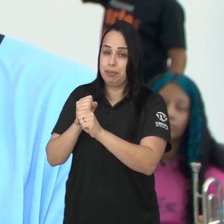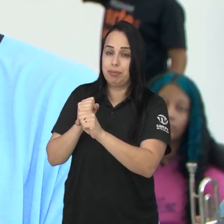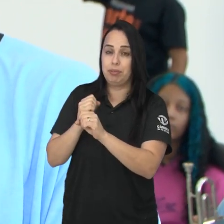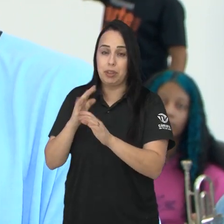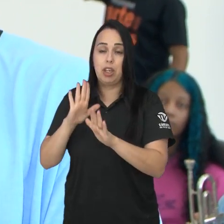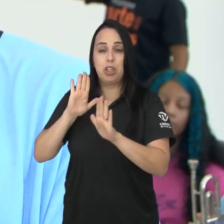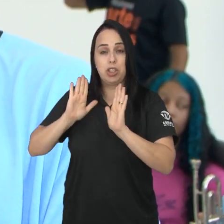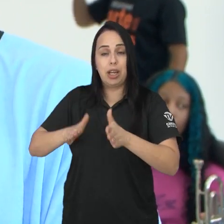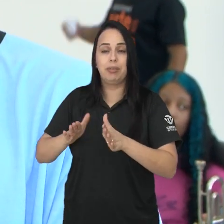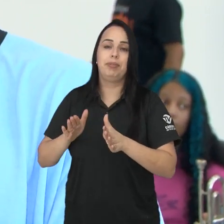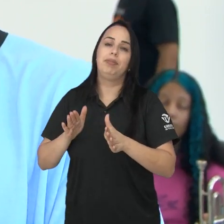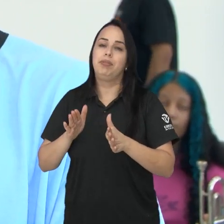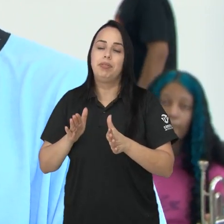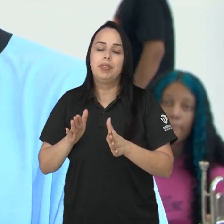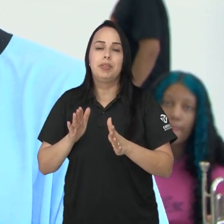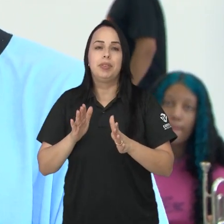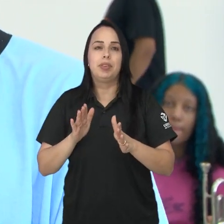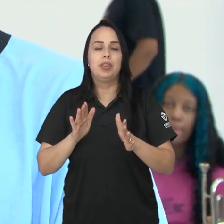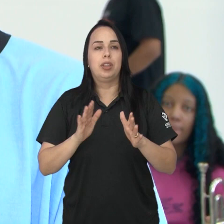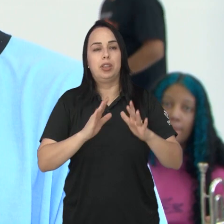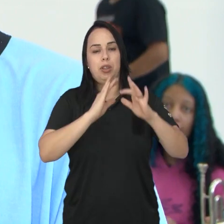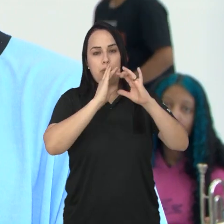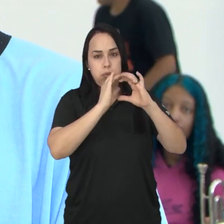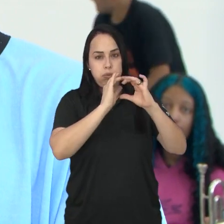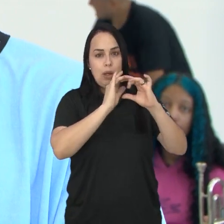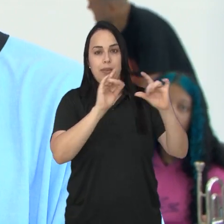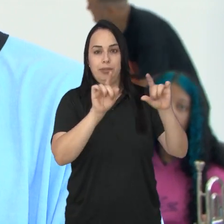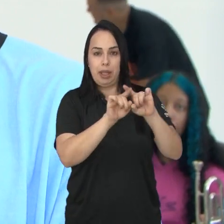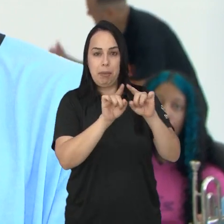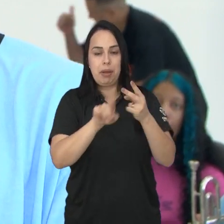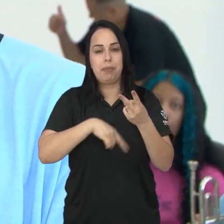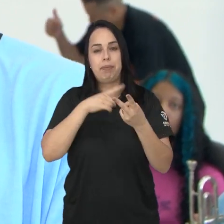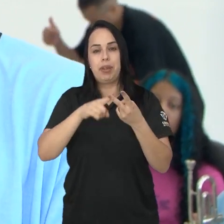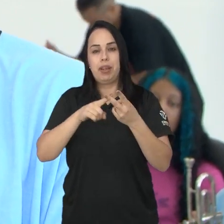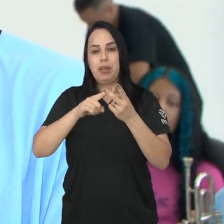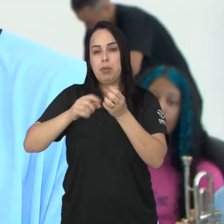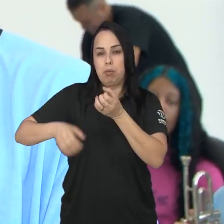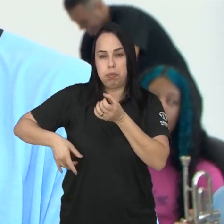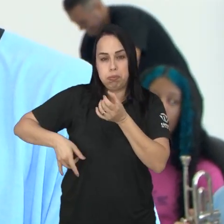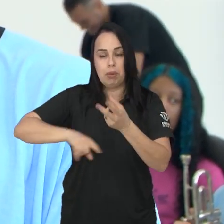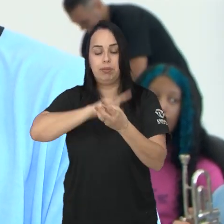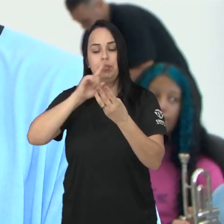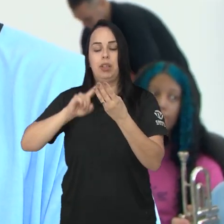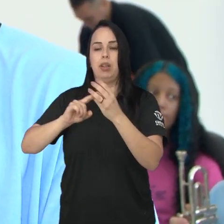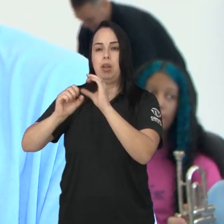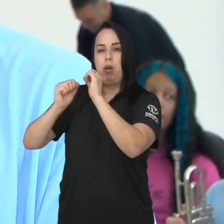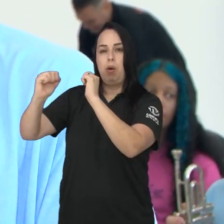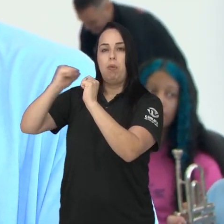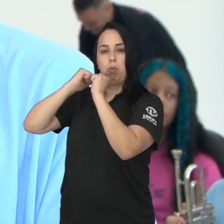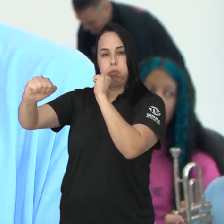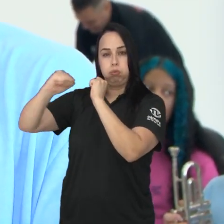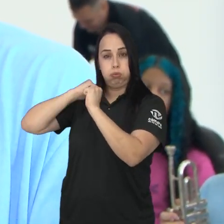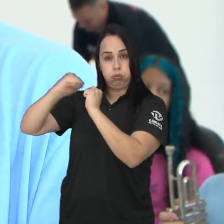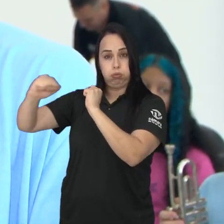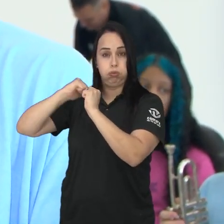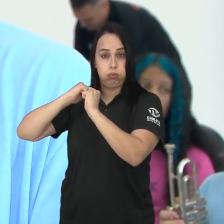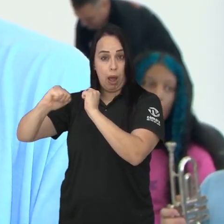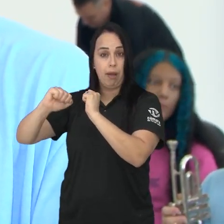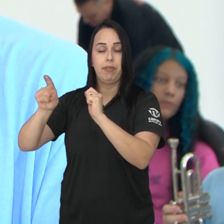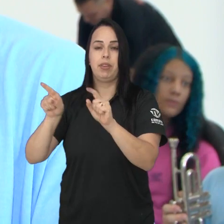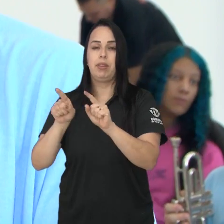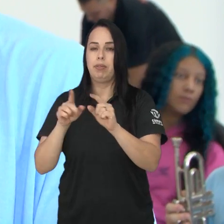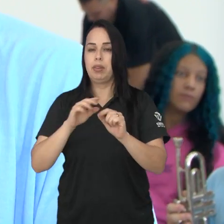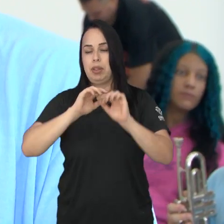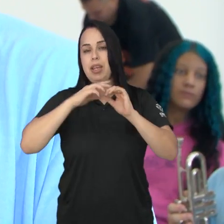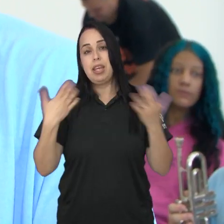E eu já passei pelo trombone de vara, pelo mallet, a tuba, o